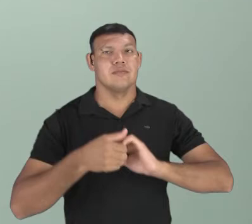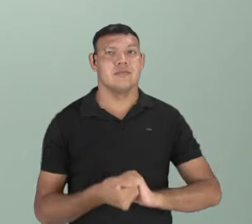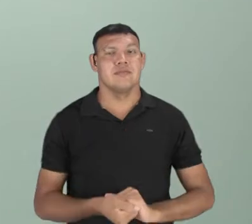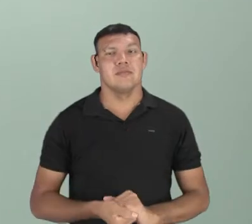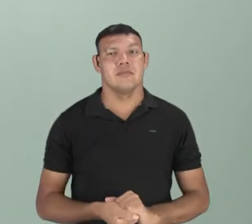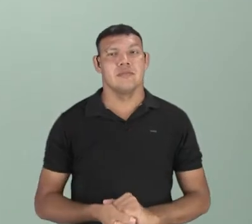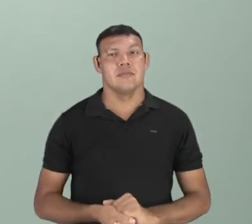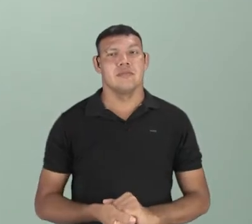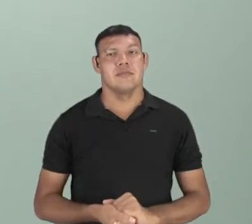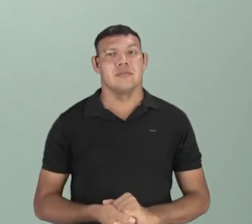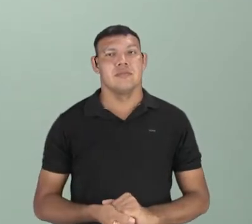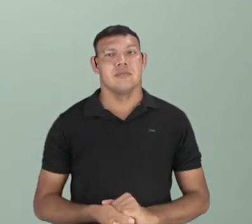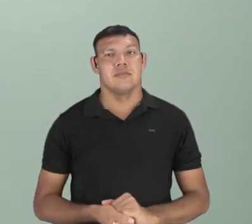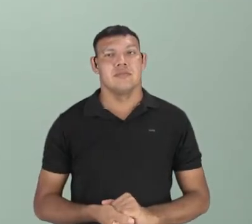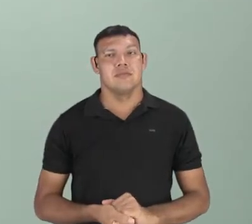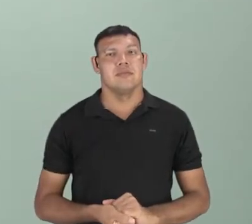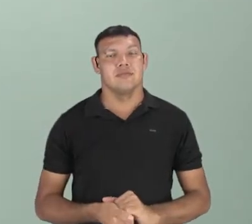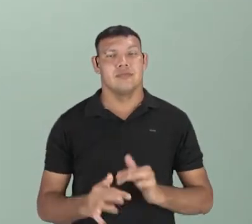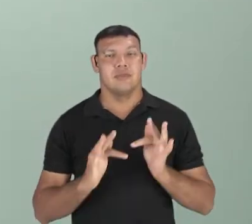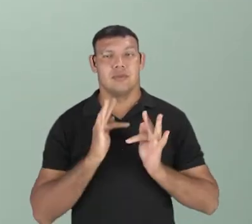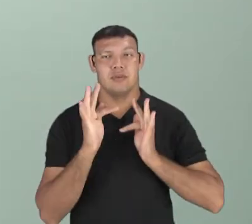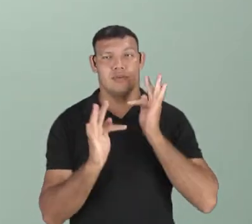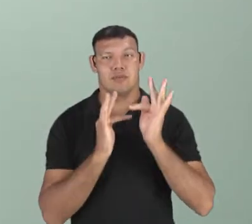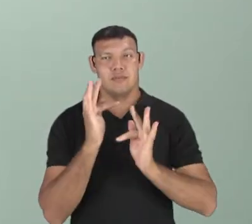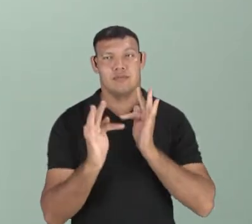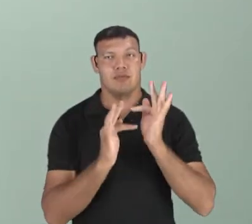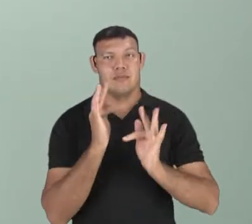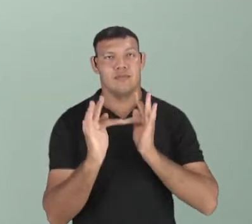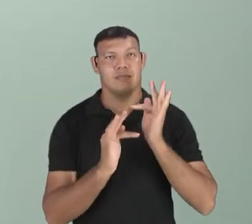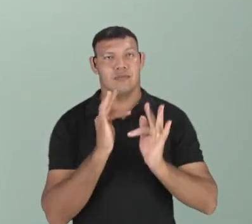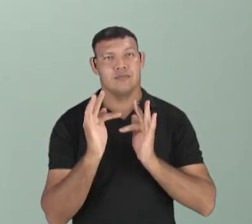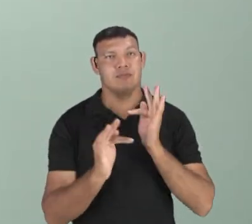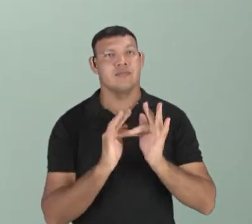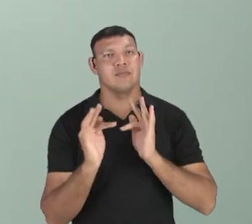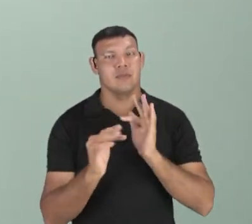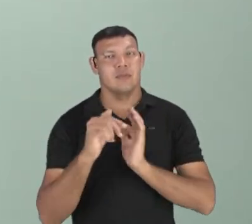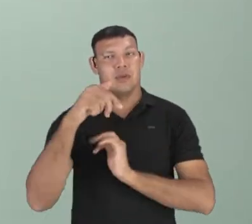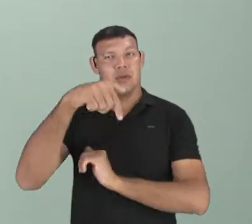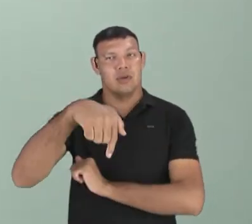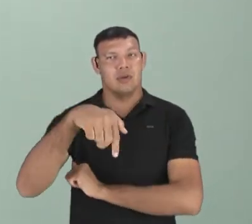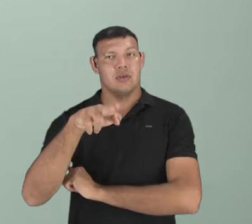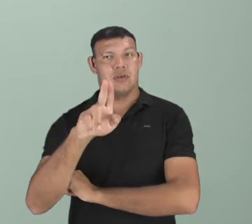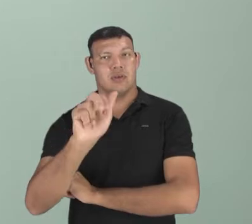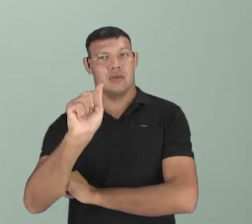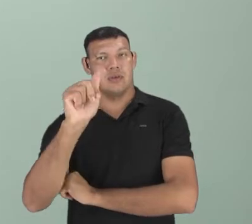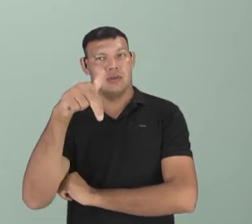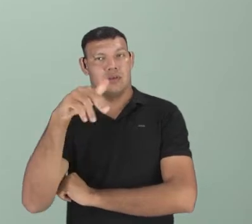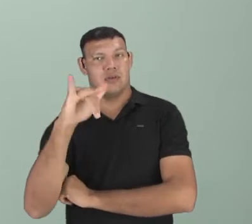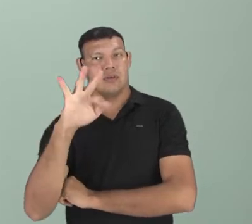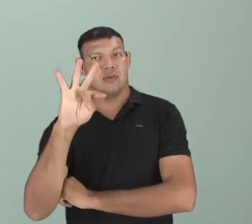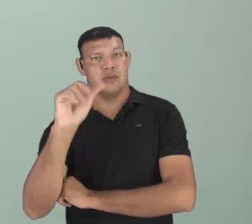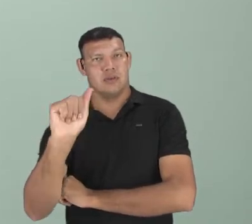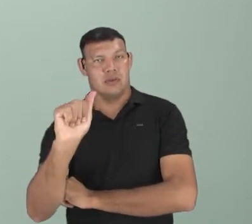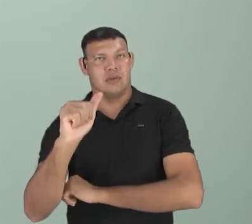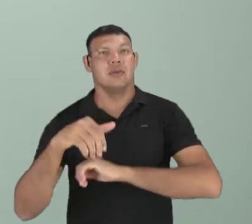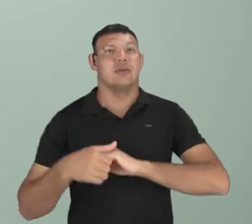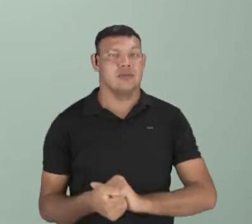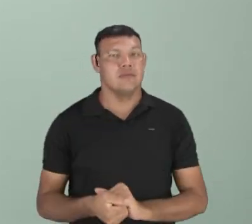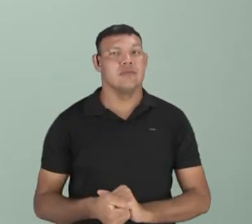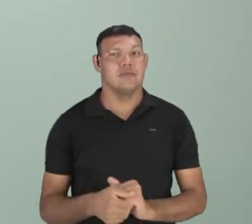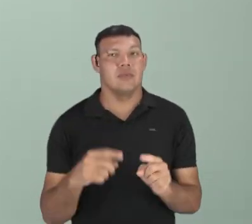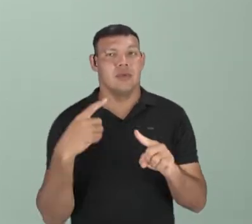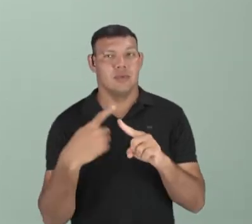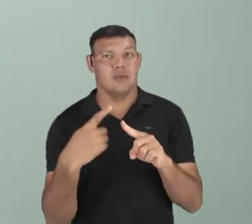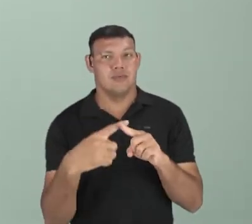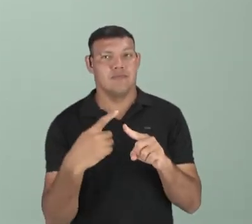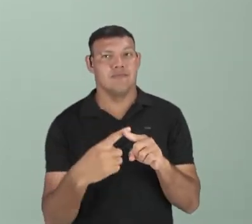contemporânea a física quântica. A física quântica ela é o atual modelo de compreensão do universo, porque se na física aristotélica,